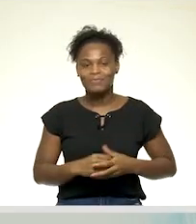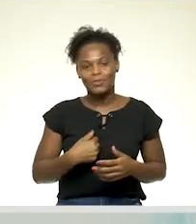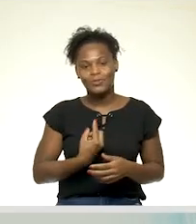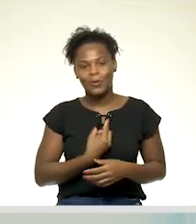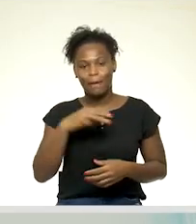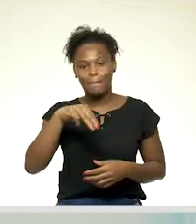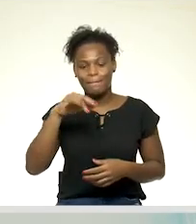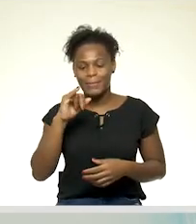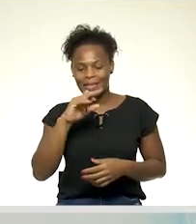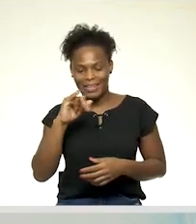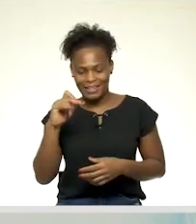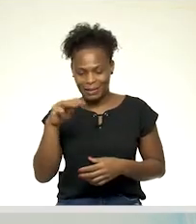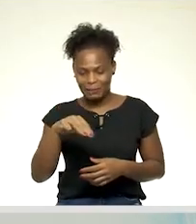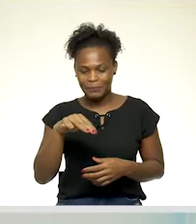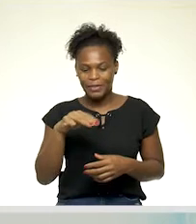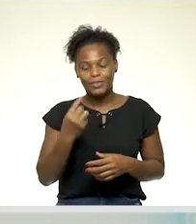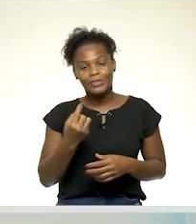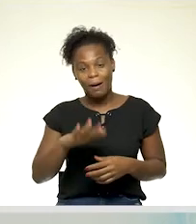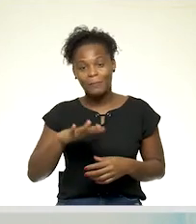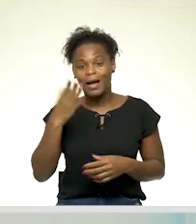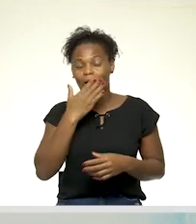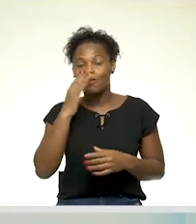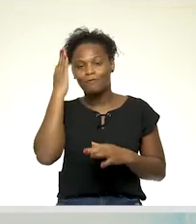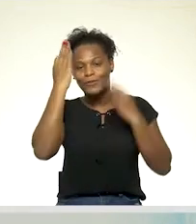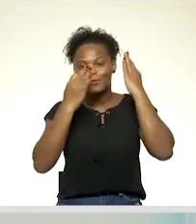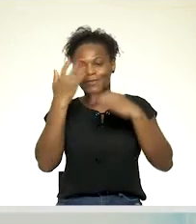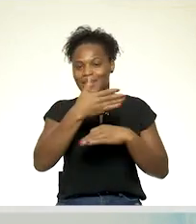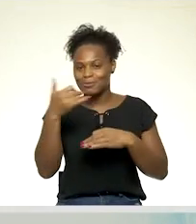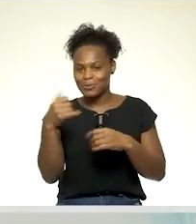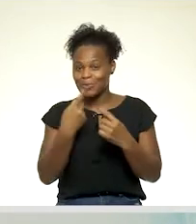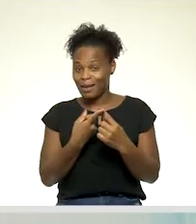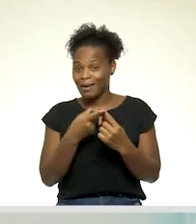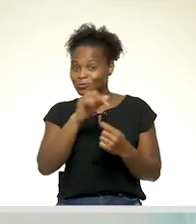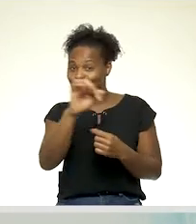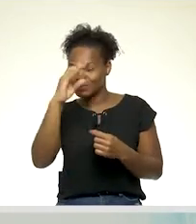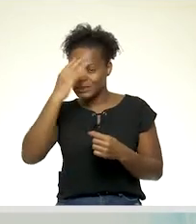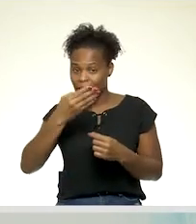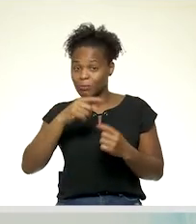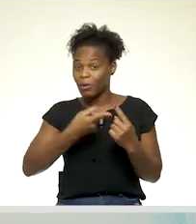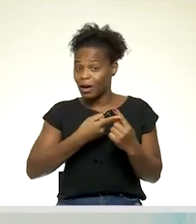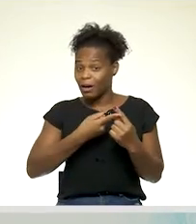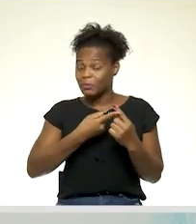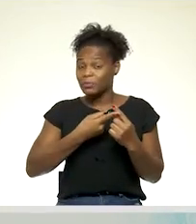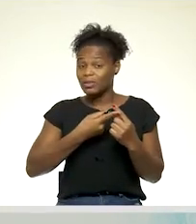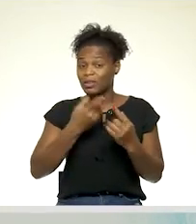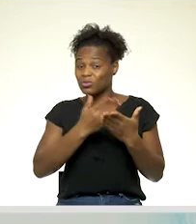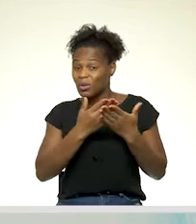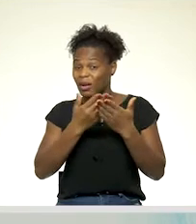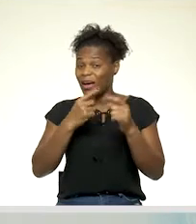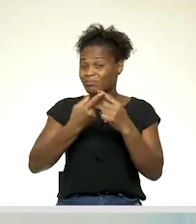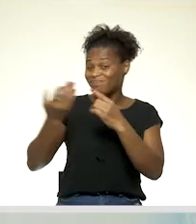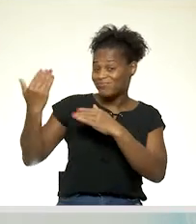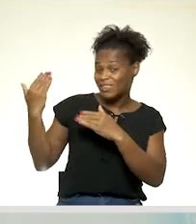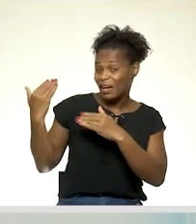Fernandes e estamos na aula de Filosofia do 12º ano. Como sabem, o ano letivo anterior, por causa de Covid,